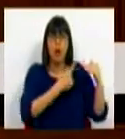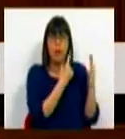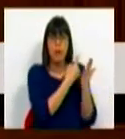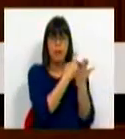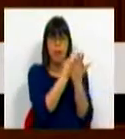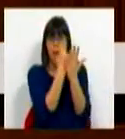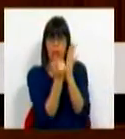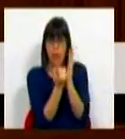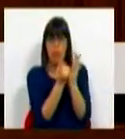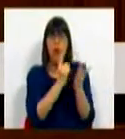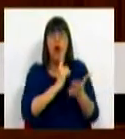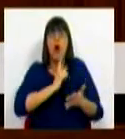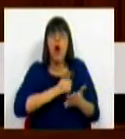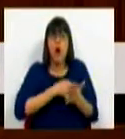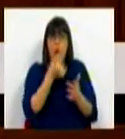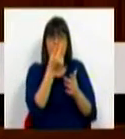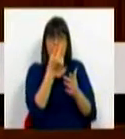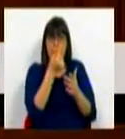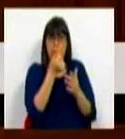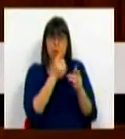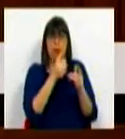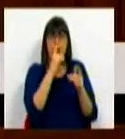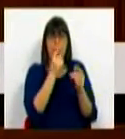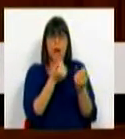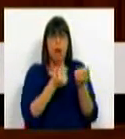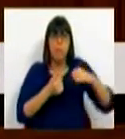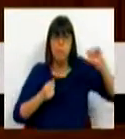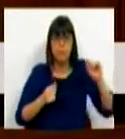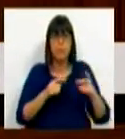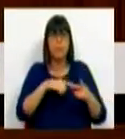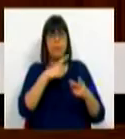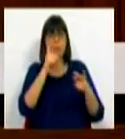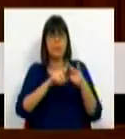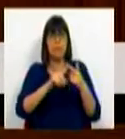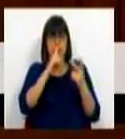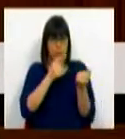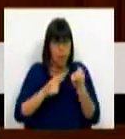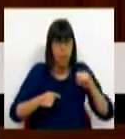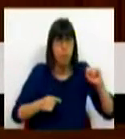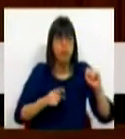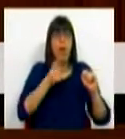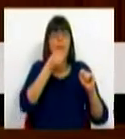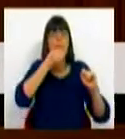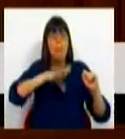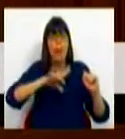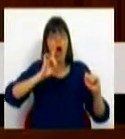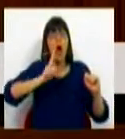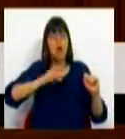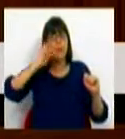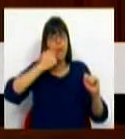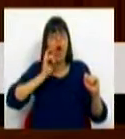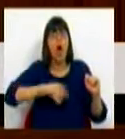dos segmentos, daquilo que foram as entradas em incumprimento e, no caso de incumprimento, que perdas se verificaram.